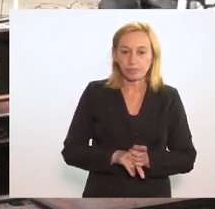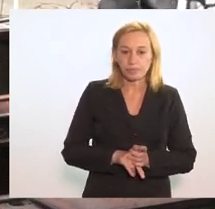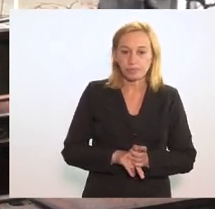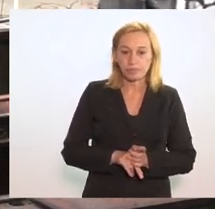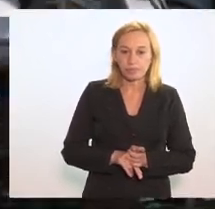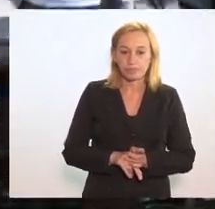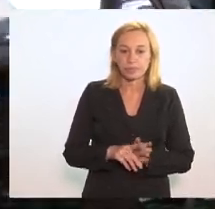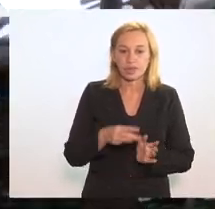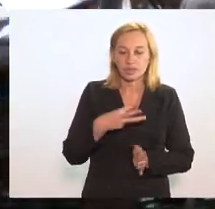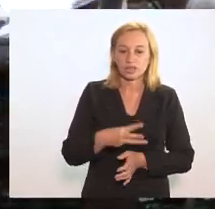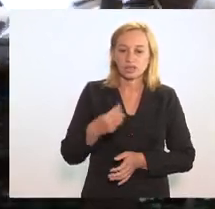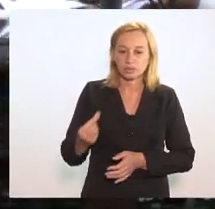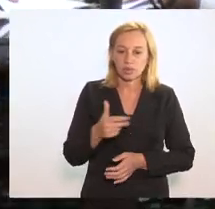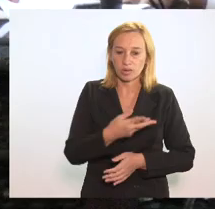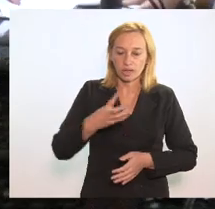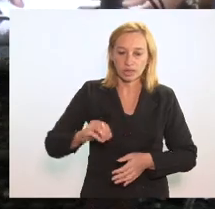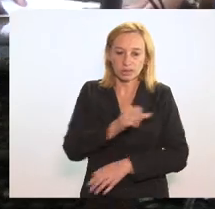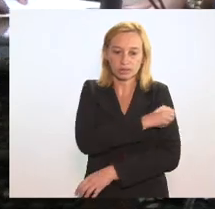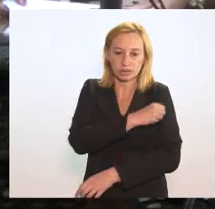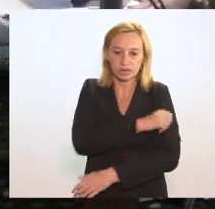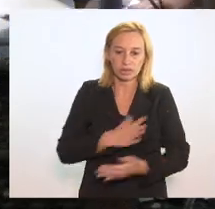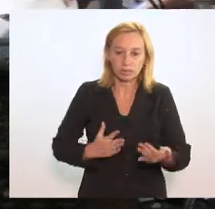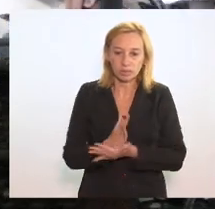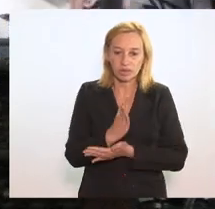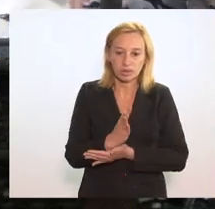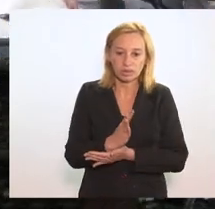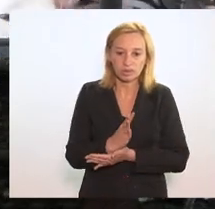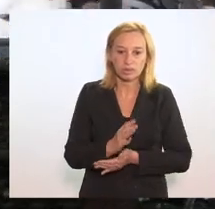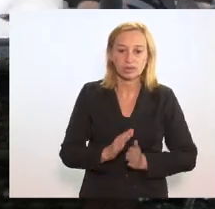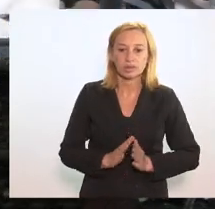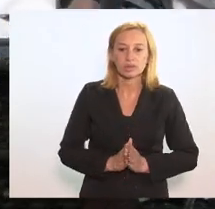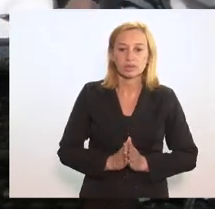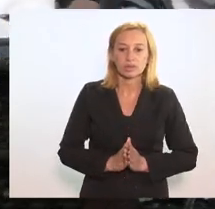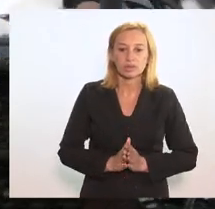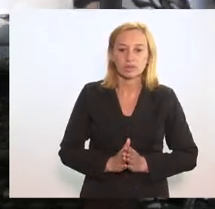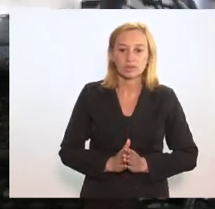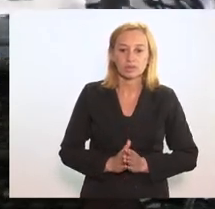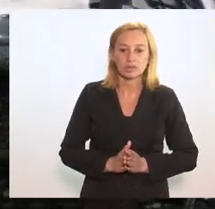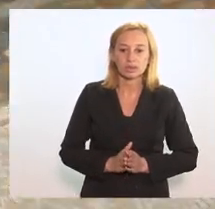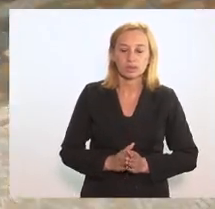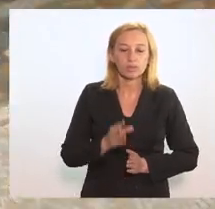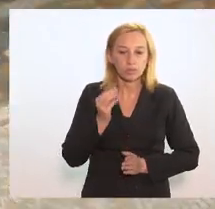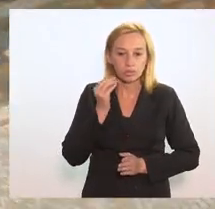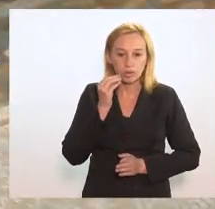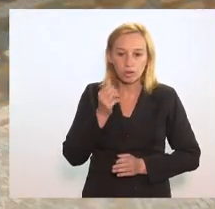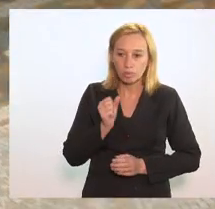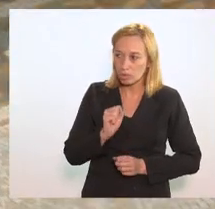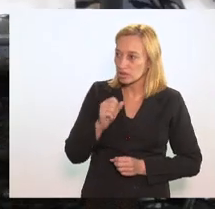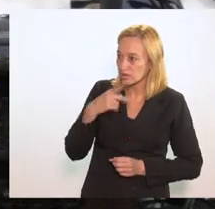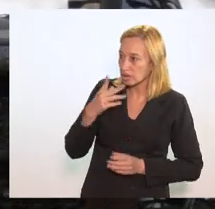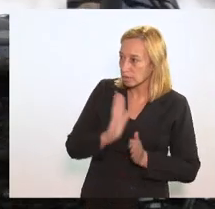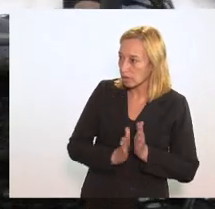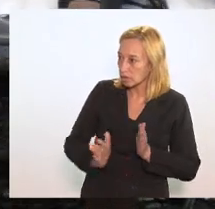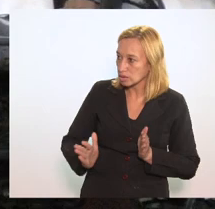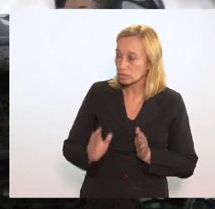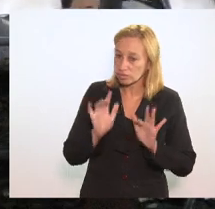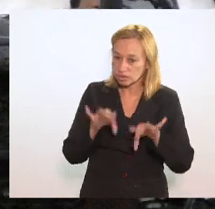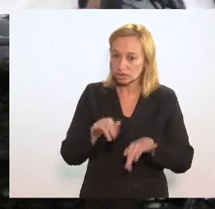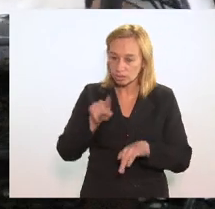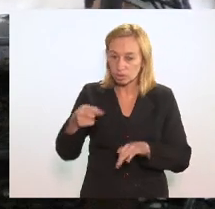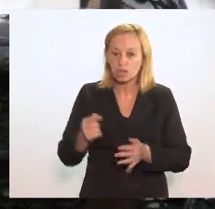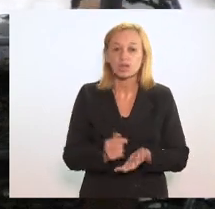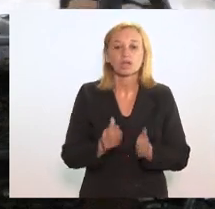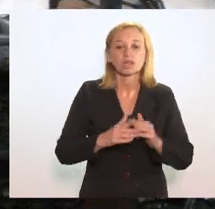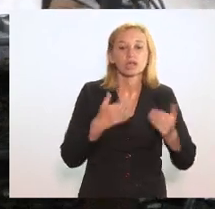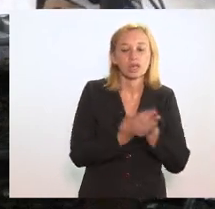Presidente. 3340, deputado enfermeira Regiane, senhores que aprovam isso, como estão aprovados. Vamos dar uma oportunidadezinha, posso fazer um pela ordem? Pode, ao final. Requer